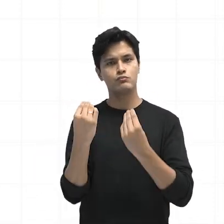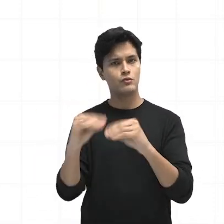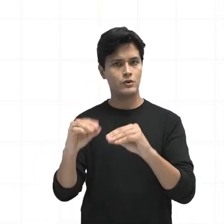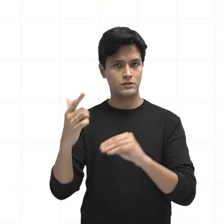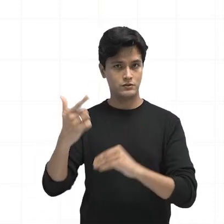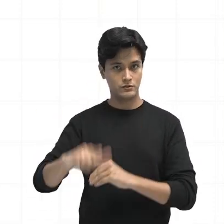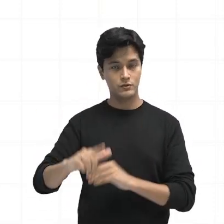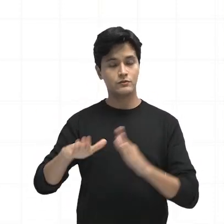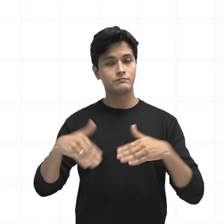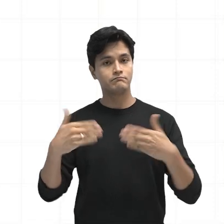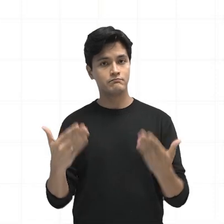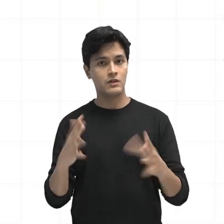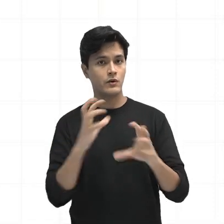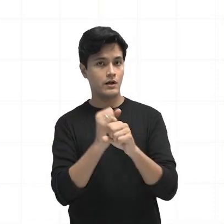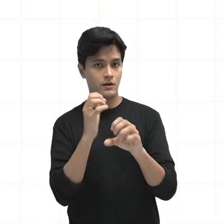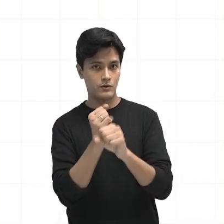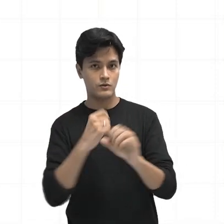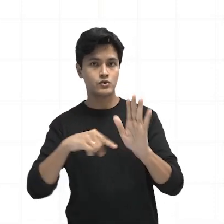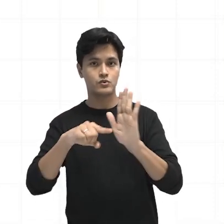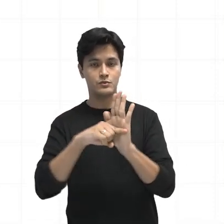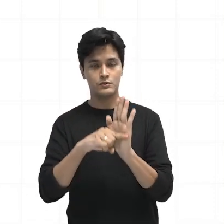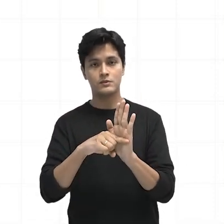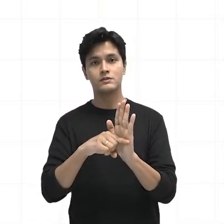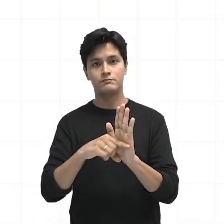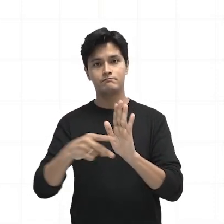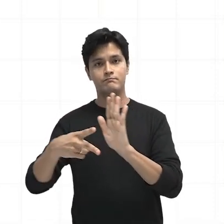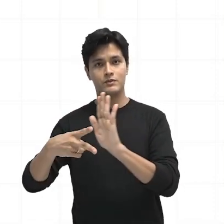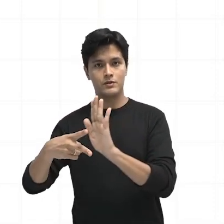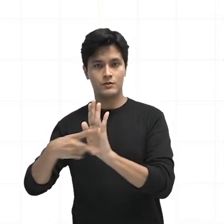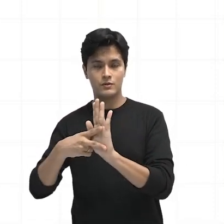essa subtração é igual a